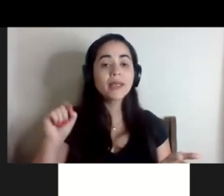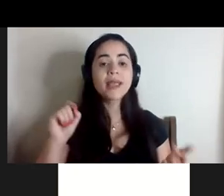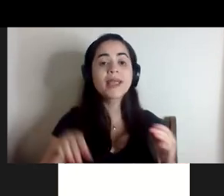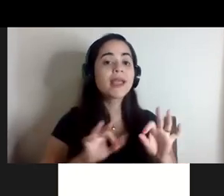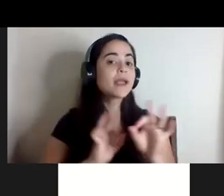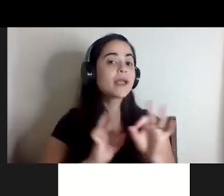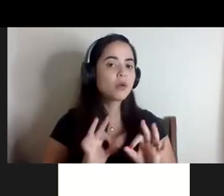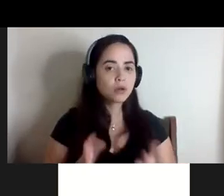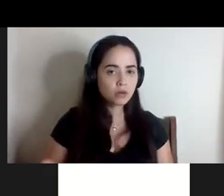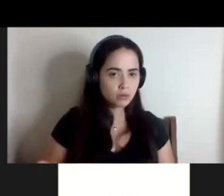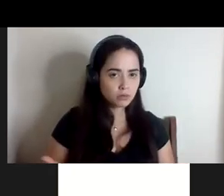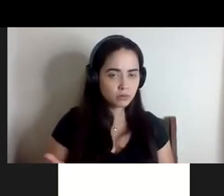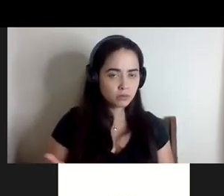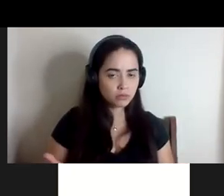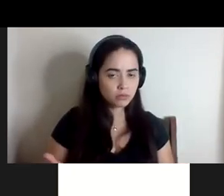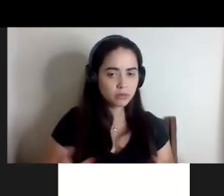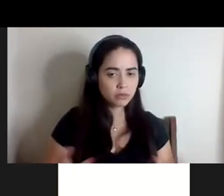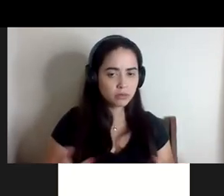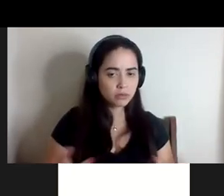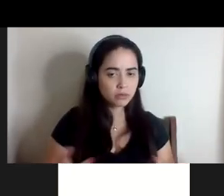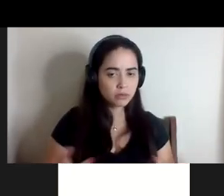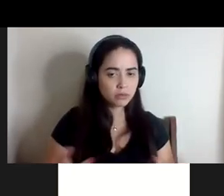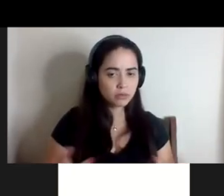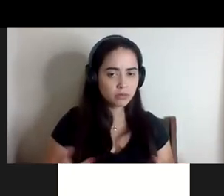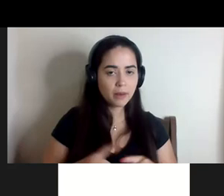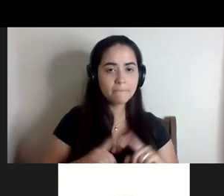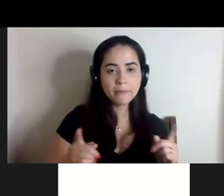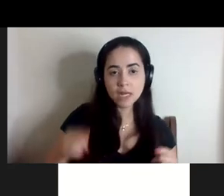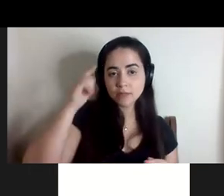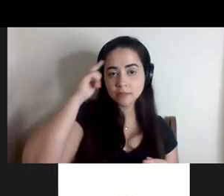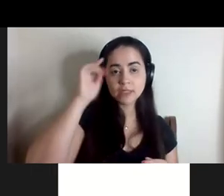elaborou. Mas só para pensar na matriz curricular,